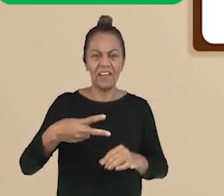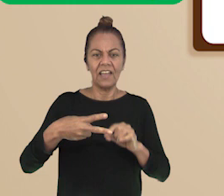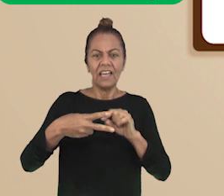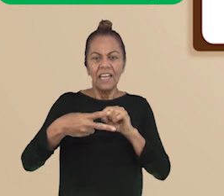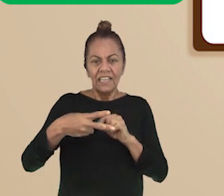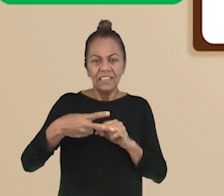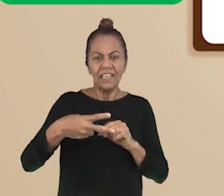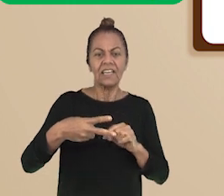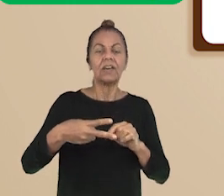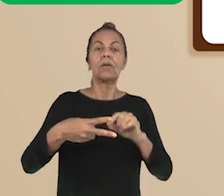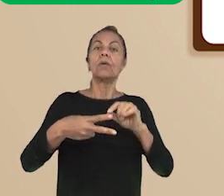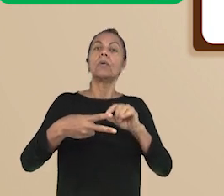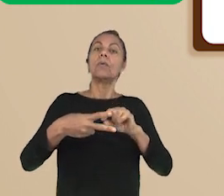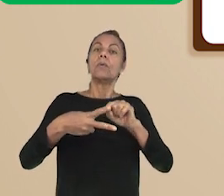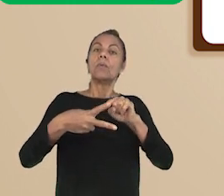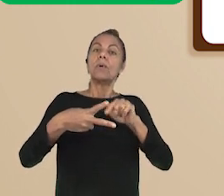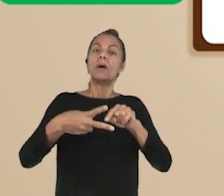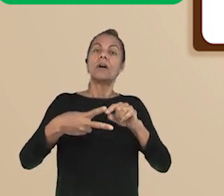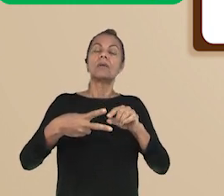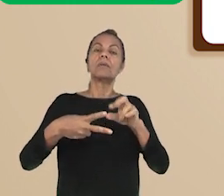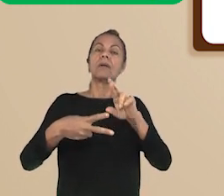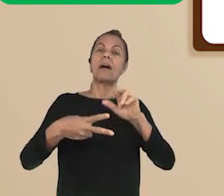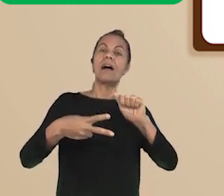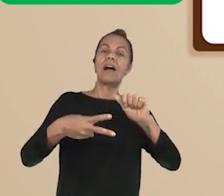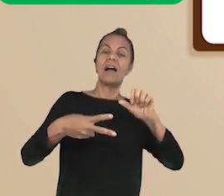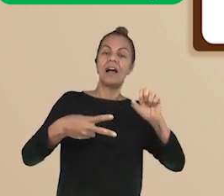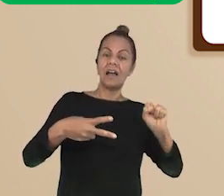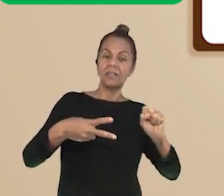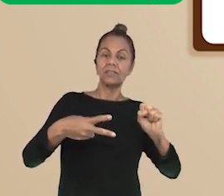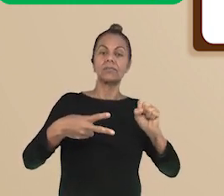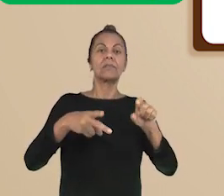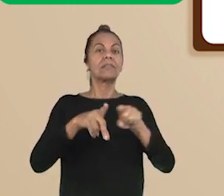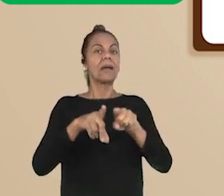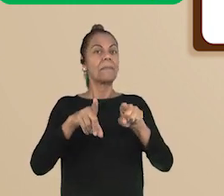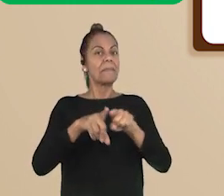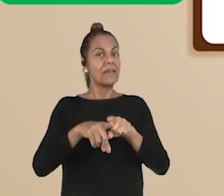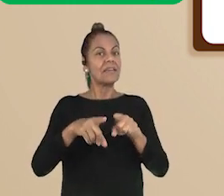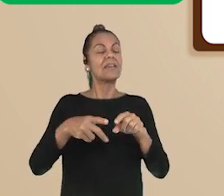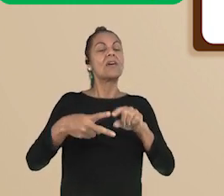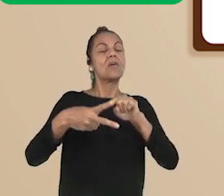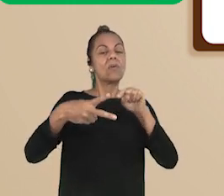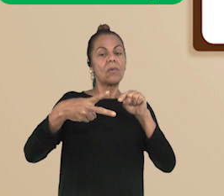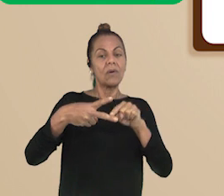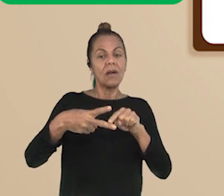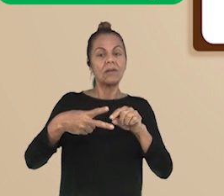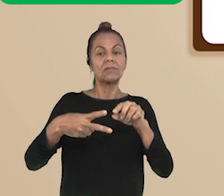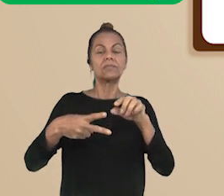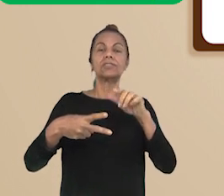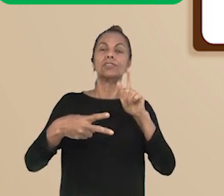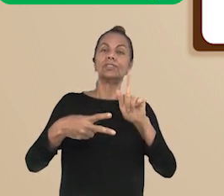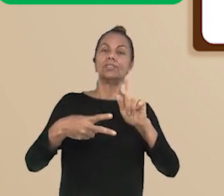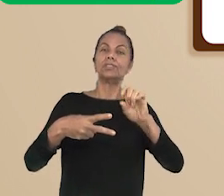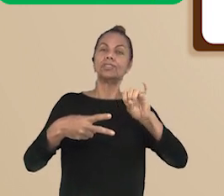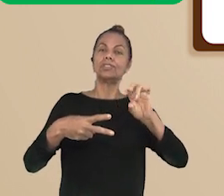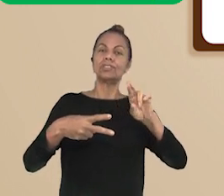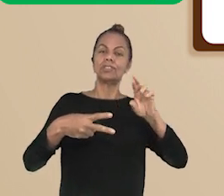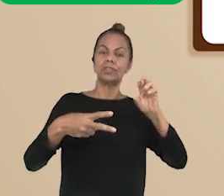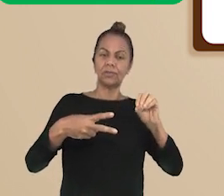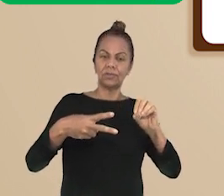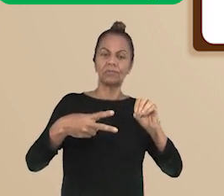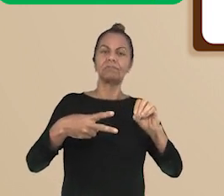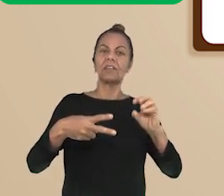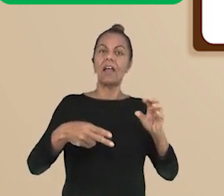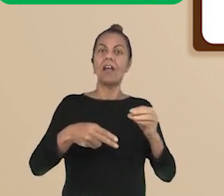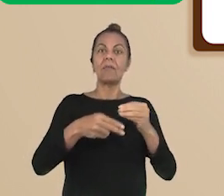é maior que 90 graus e menor que 180 graus. O ângulo raso, que a sua medida